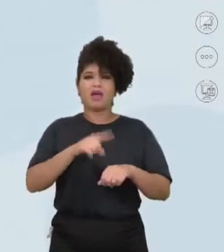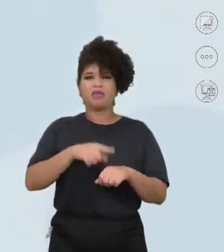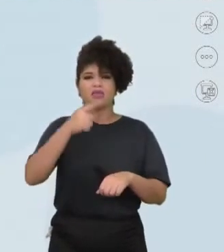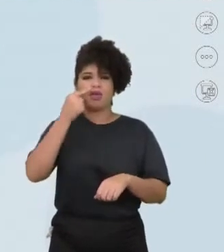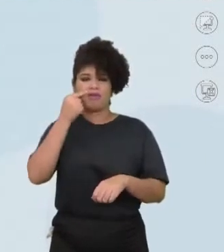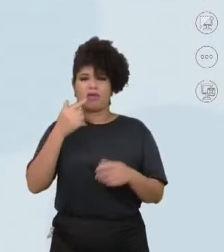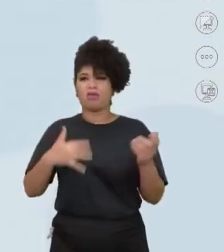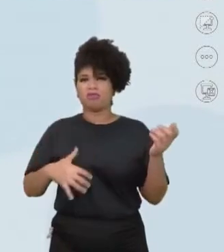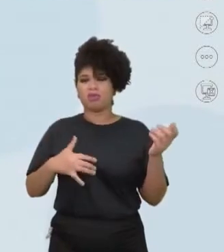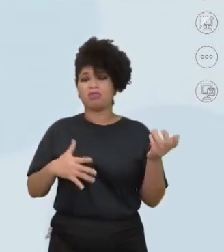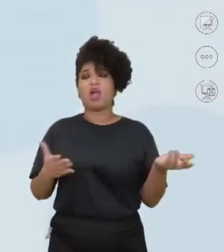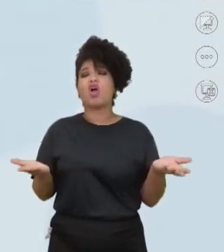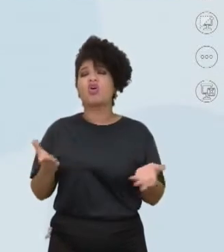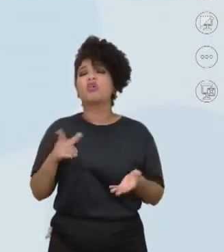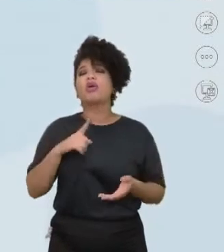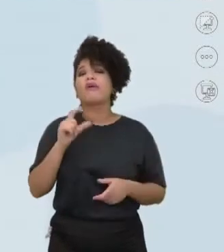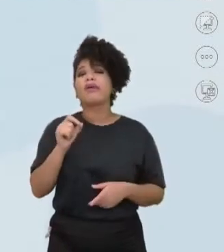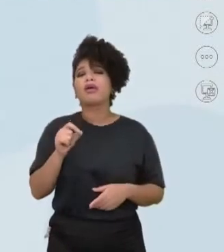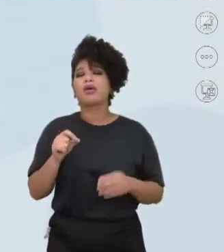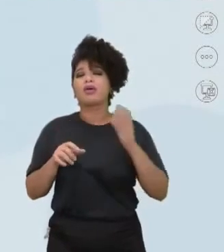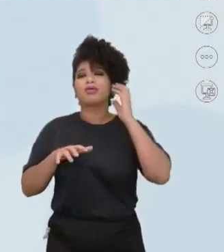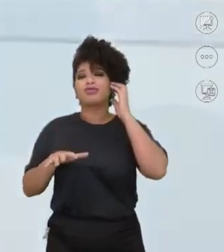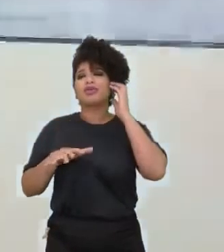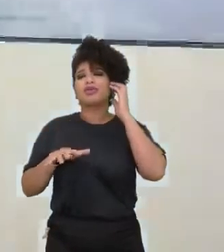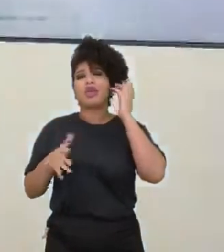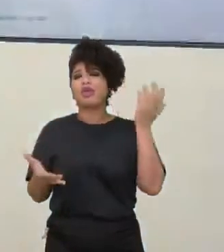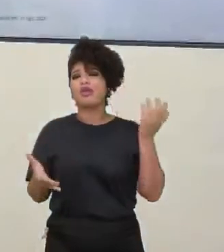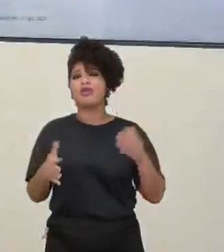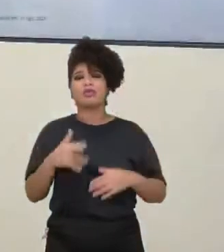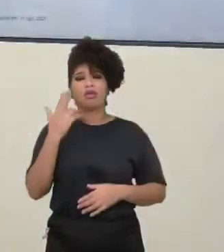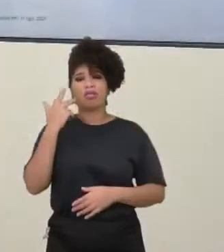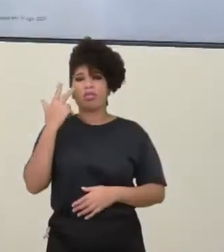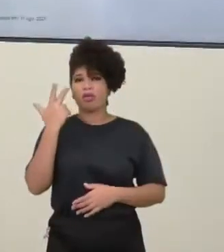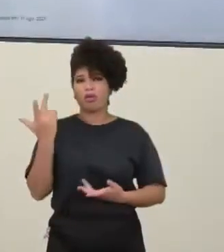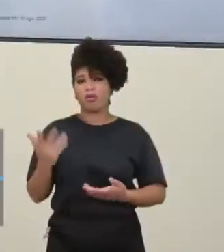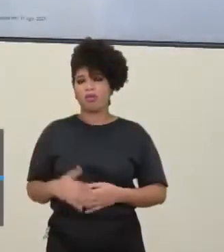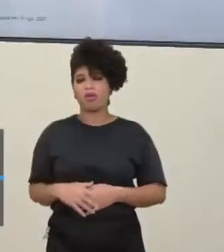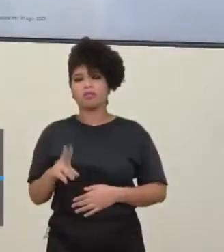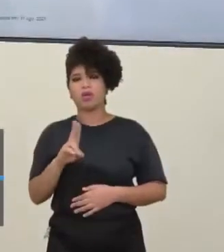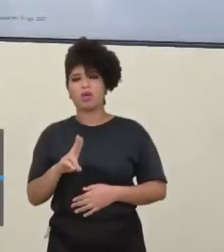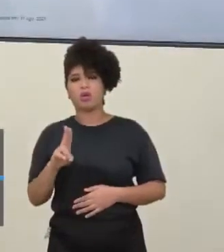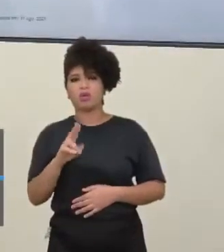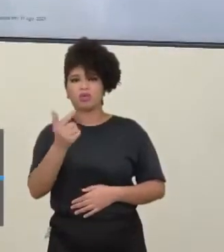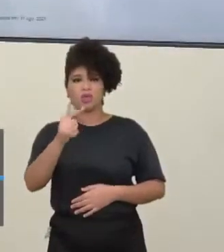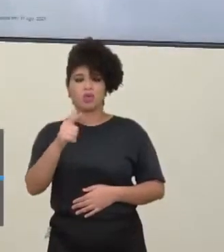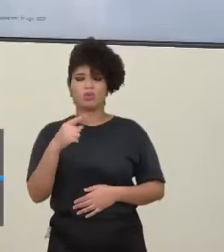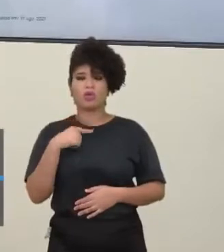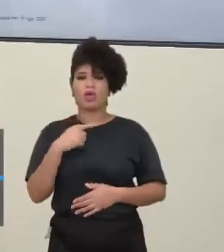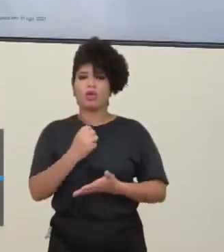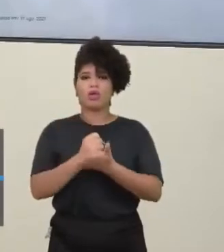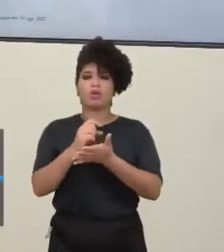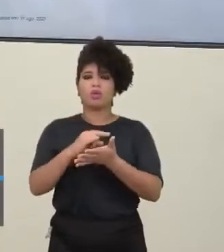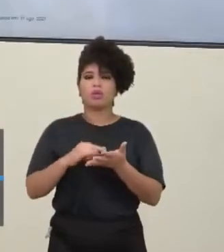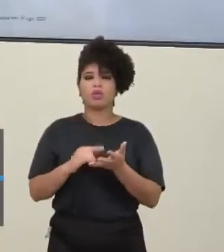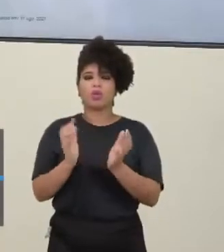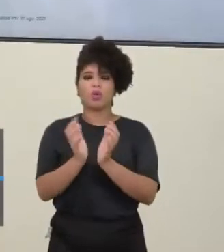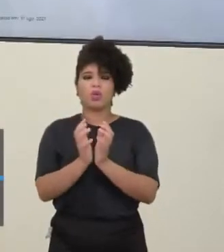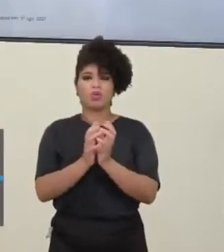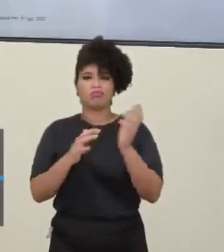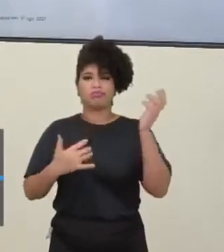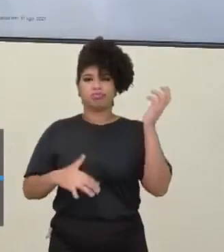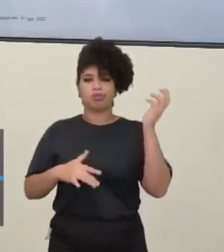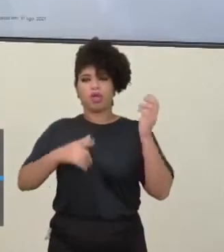dia tem o DJ, né, para fazer todo o trabalho e tal, então o pessoal não tá mais utilizando tanto, né, contratar orquestra de baile, né, ao